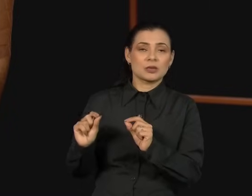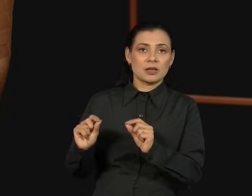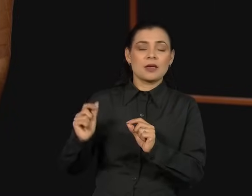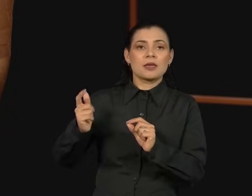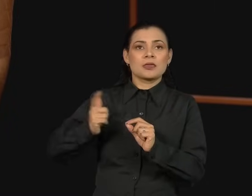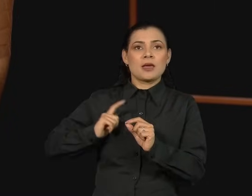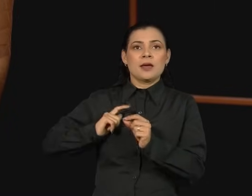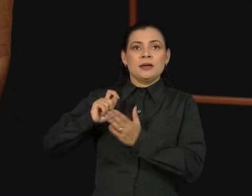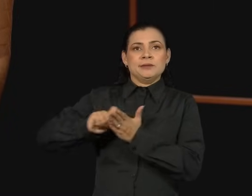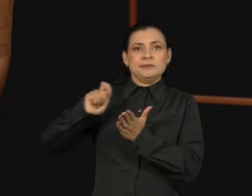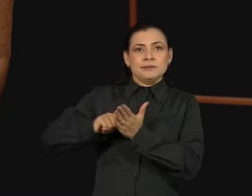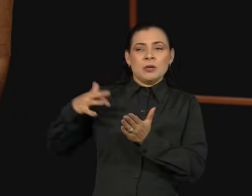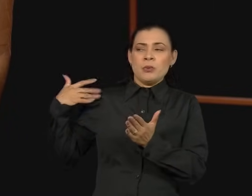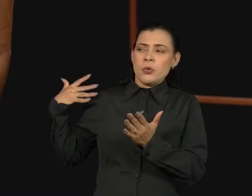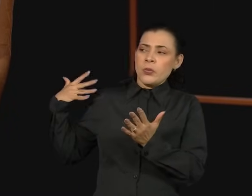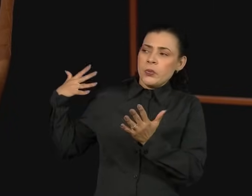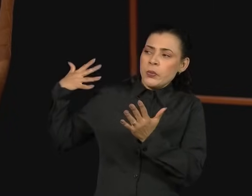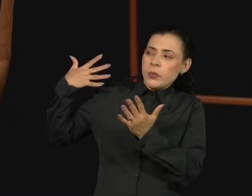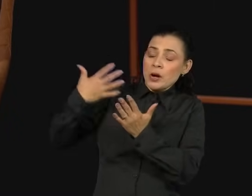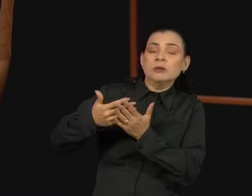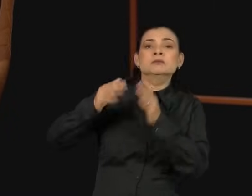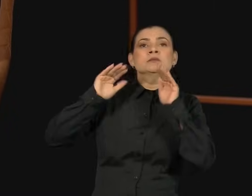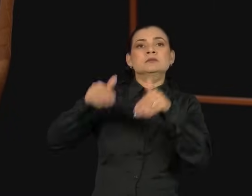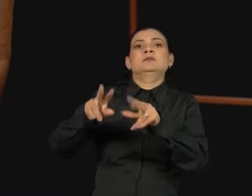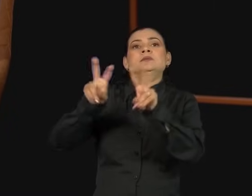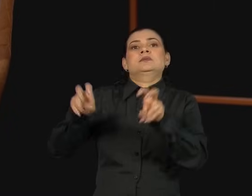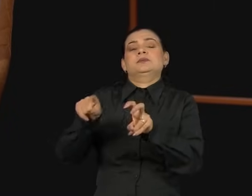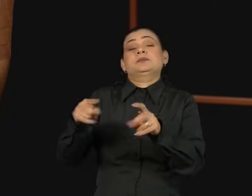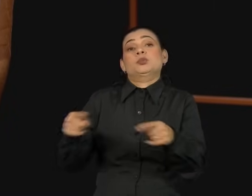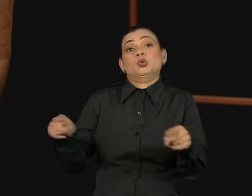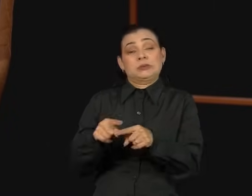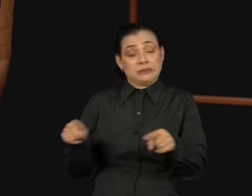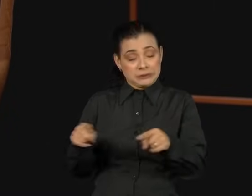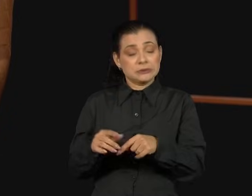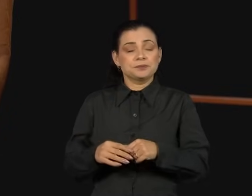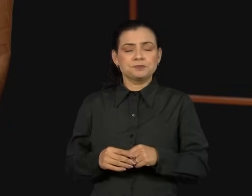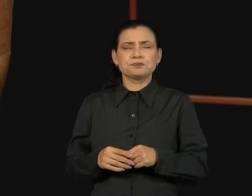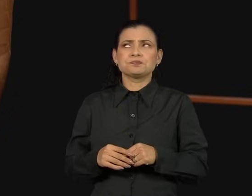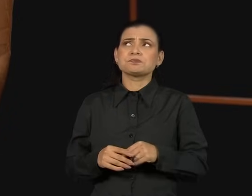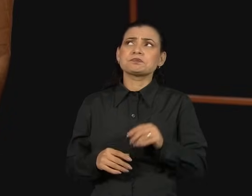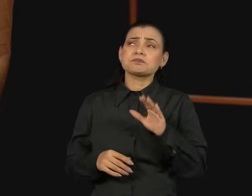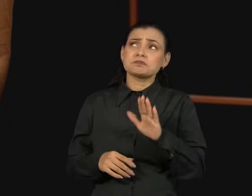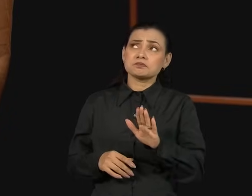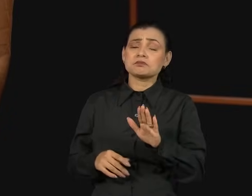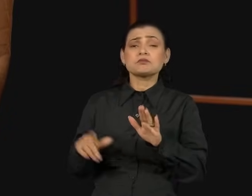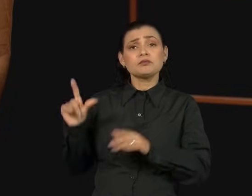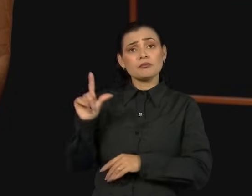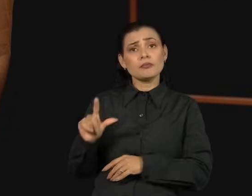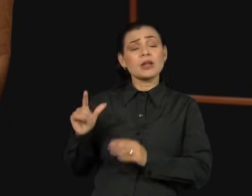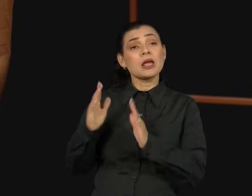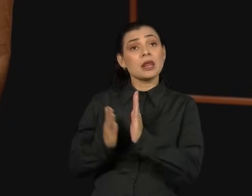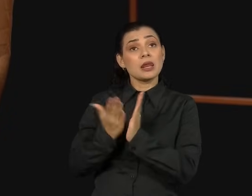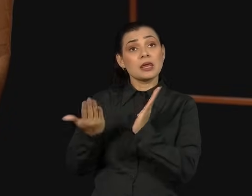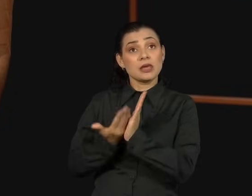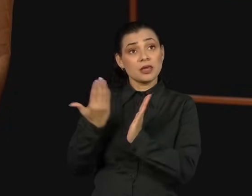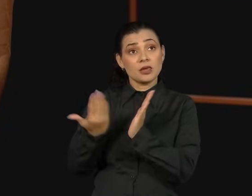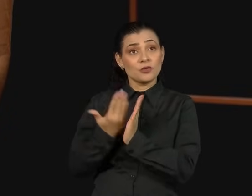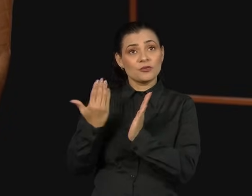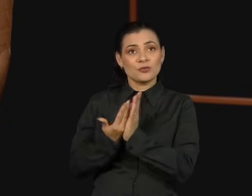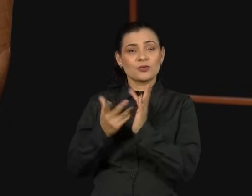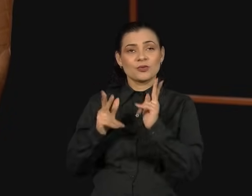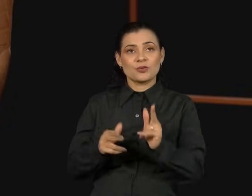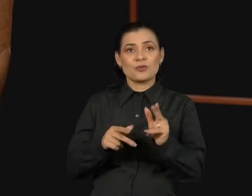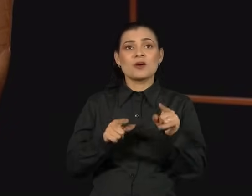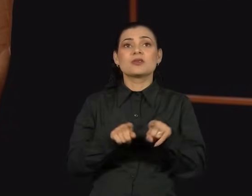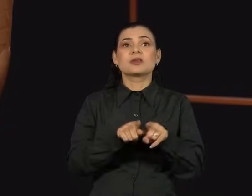meus escritos sobre música, né? Que, como livro sem receita, ele